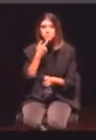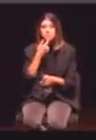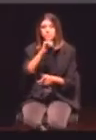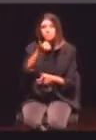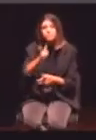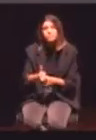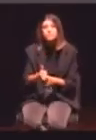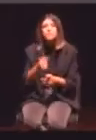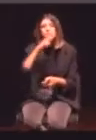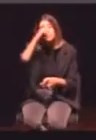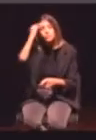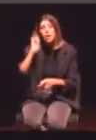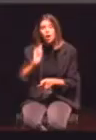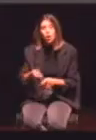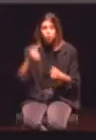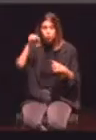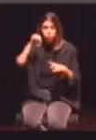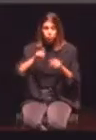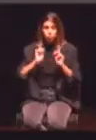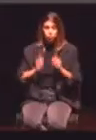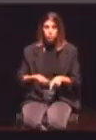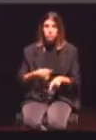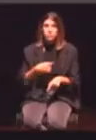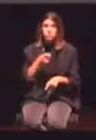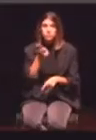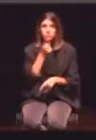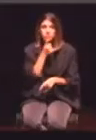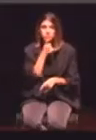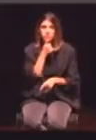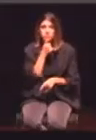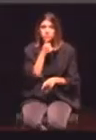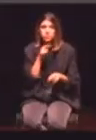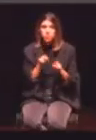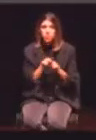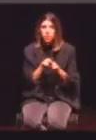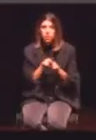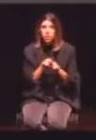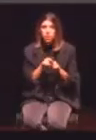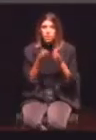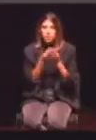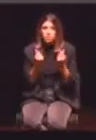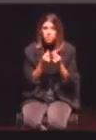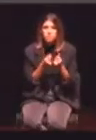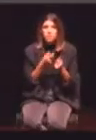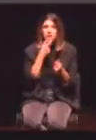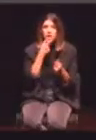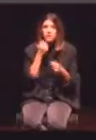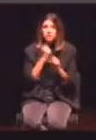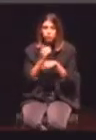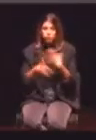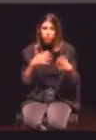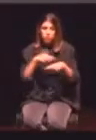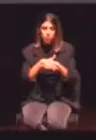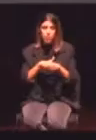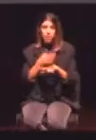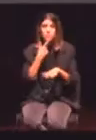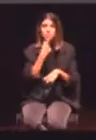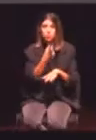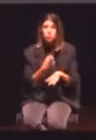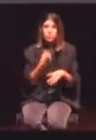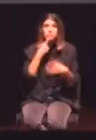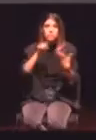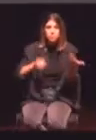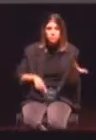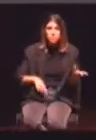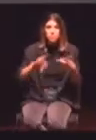dificuldades. Desde o início defendemos que estes equipamentos só atingem a sua eficácia se funcionarem em rede. Por essa razão, questionámos várias